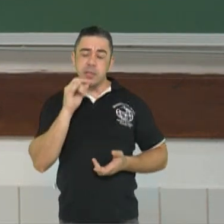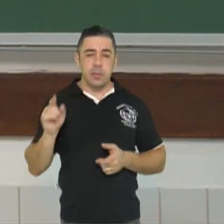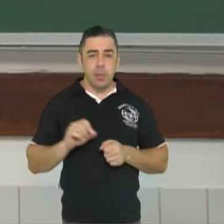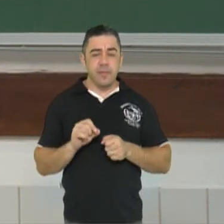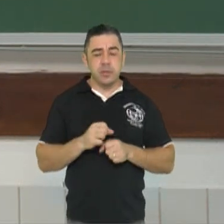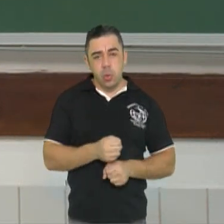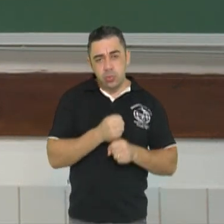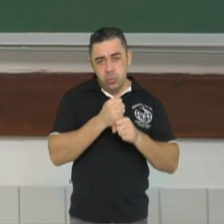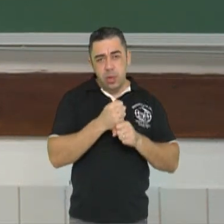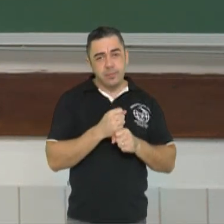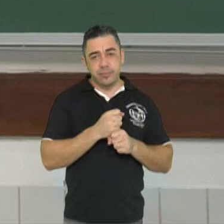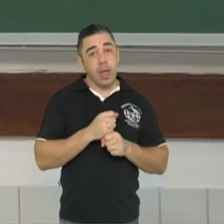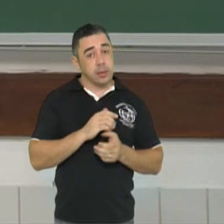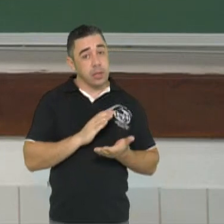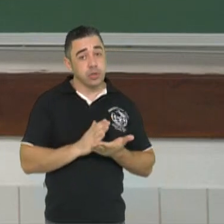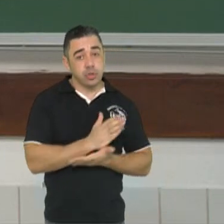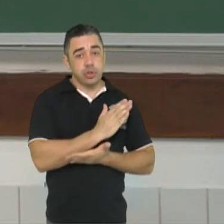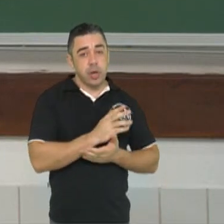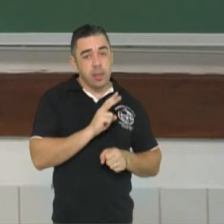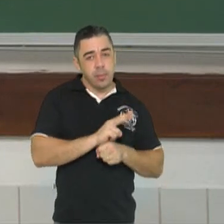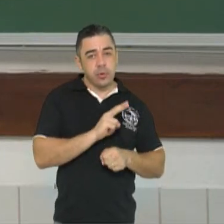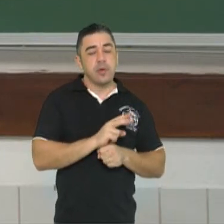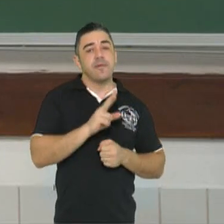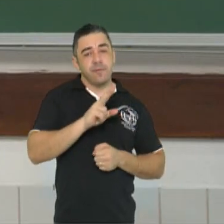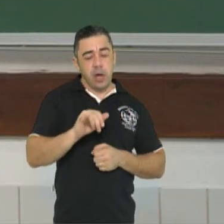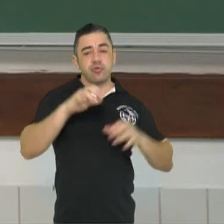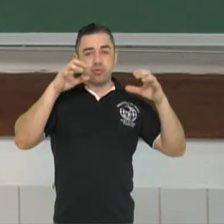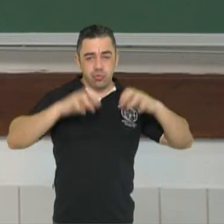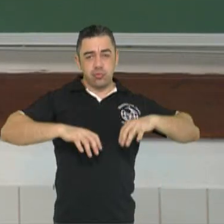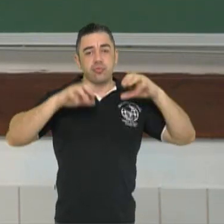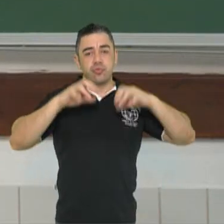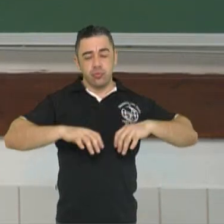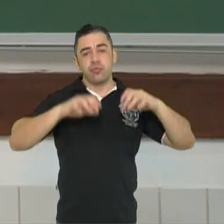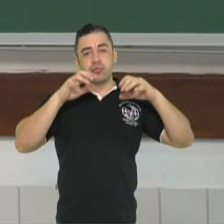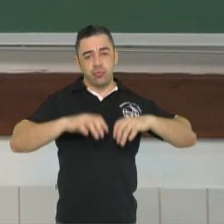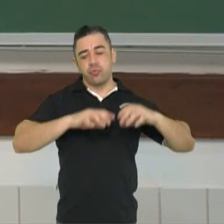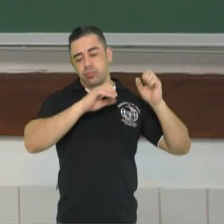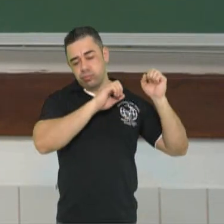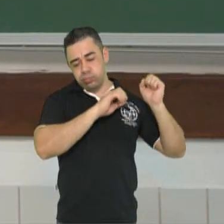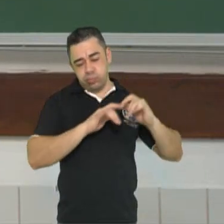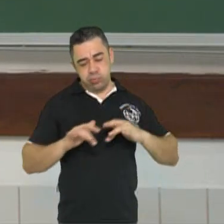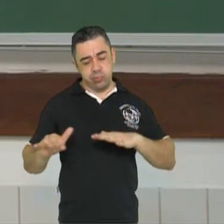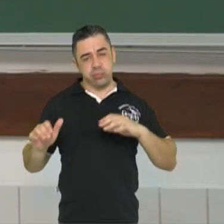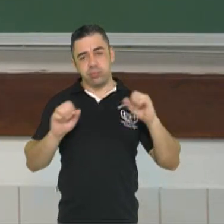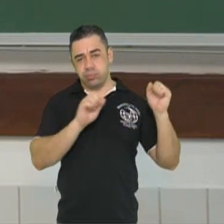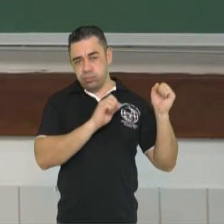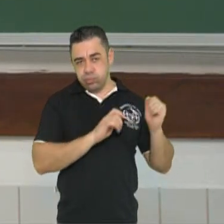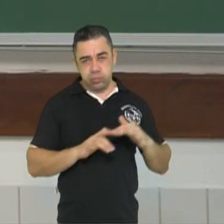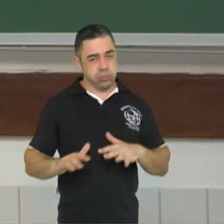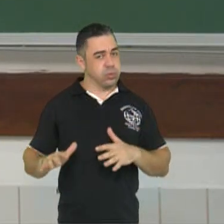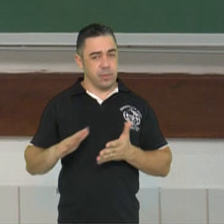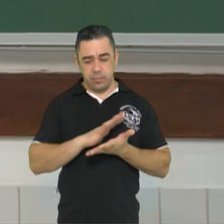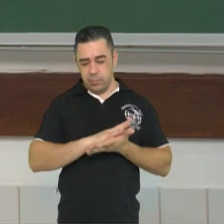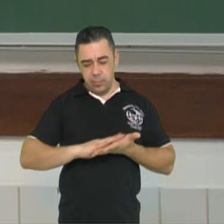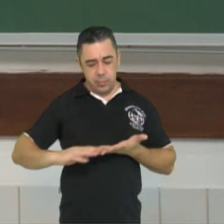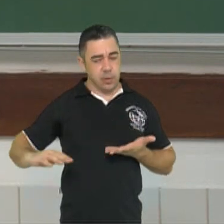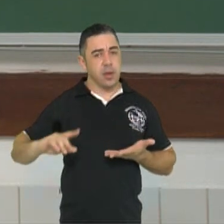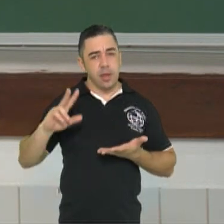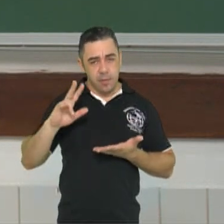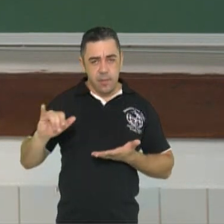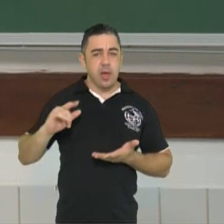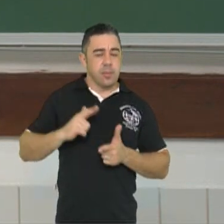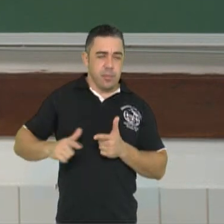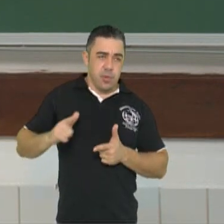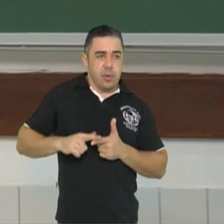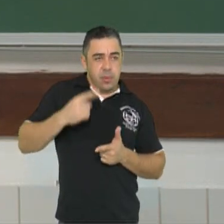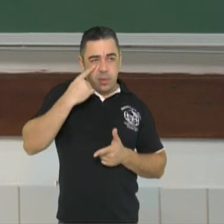habitação, você está tirando essa proteção do solo. Então, vai chover, a chuva vai conseguir levar esse solo de uma forma mais fácil e vai causar esses